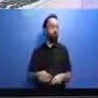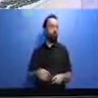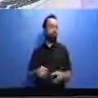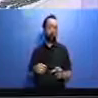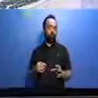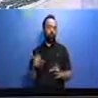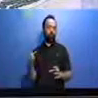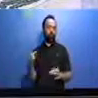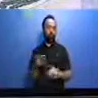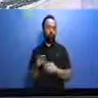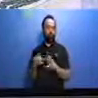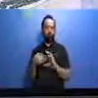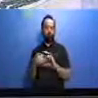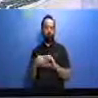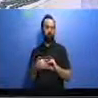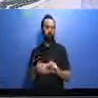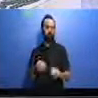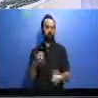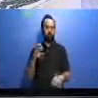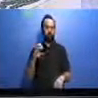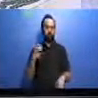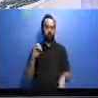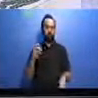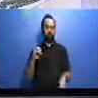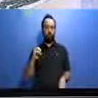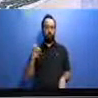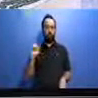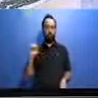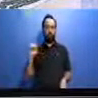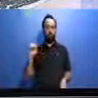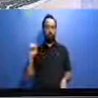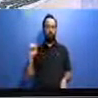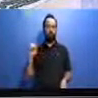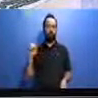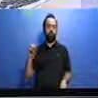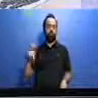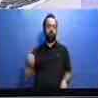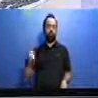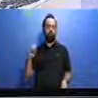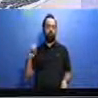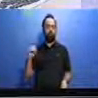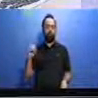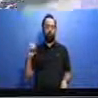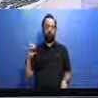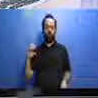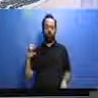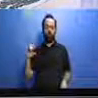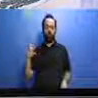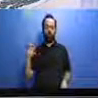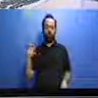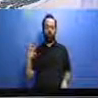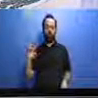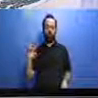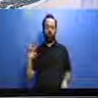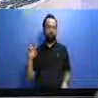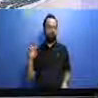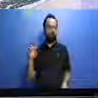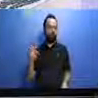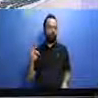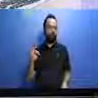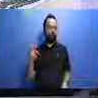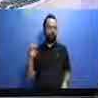células chamadas de coanócitos. Aqui está um detalhe, uma ampliação de um coanócito. O coanócito tem a função principalmente de